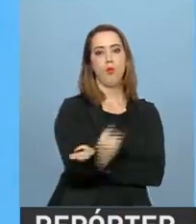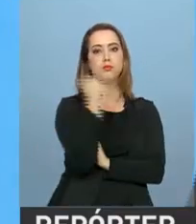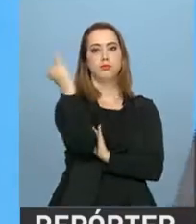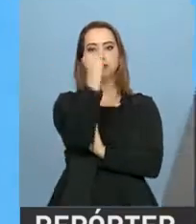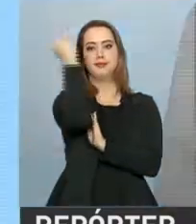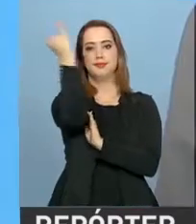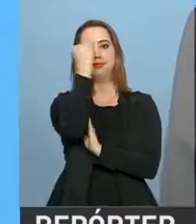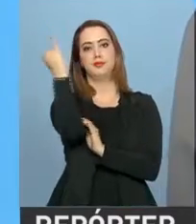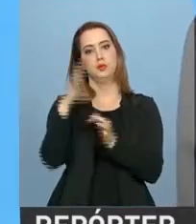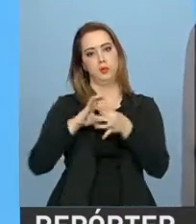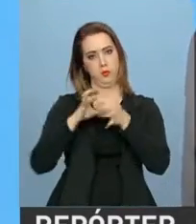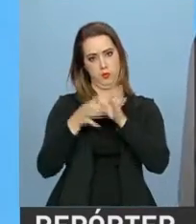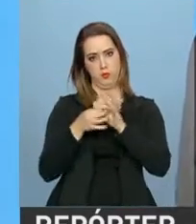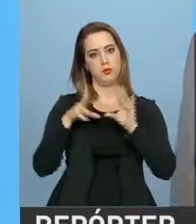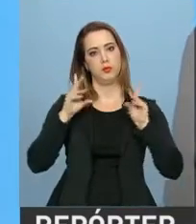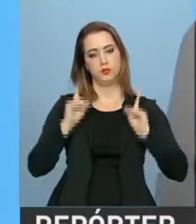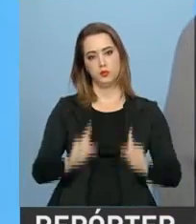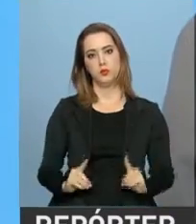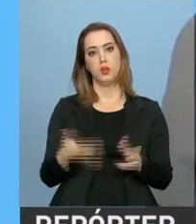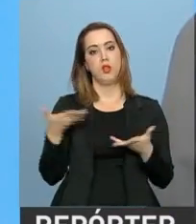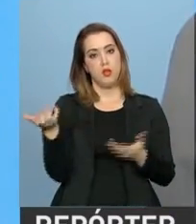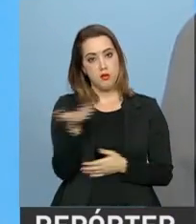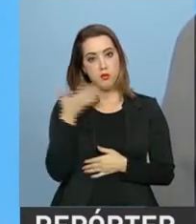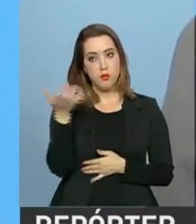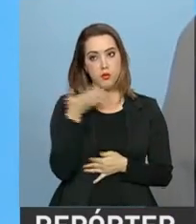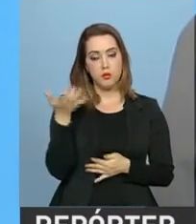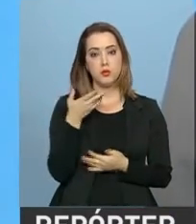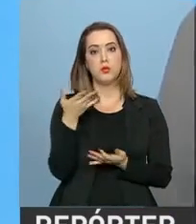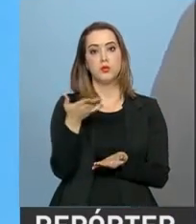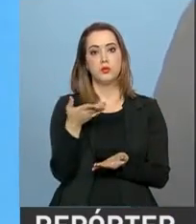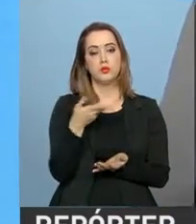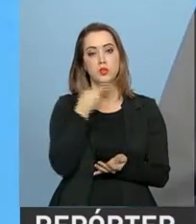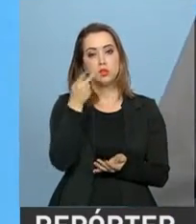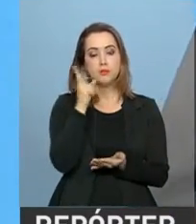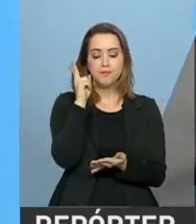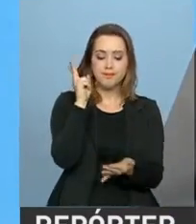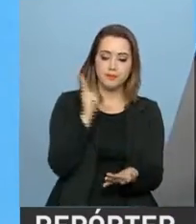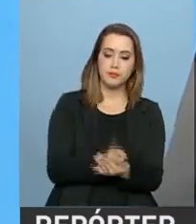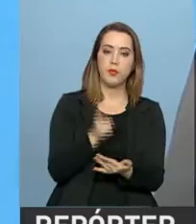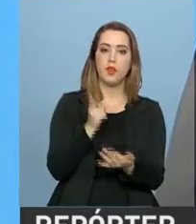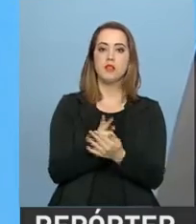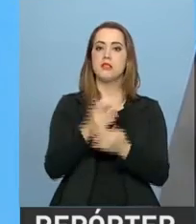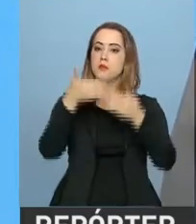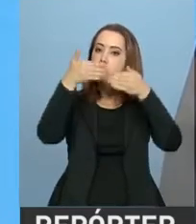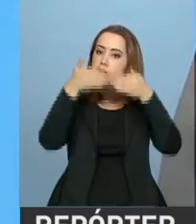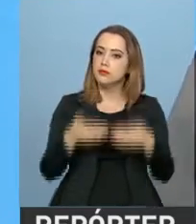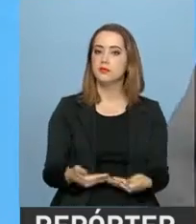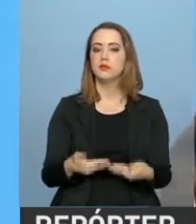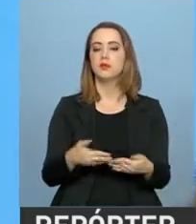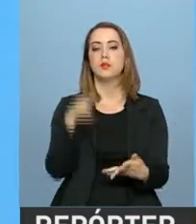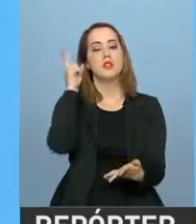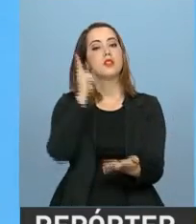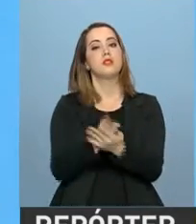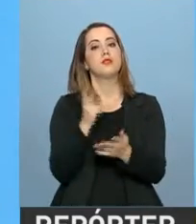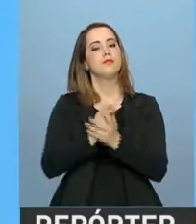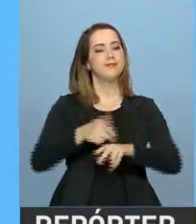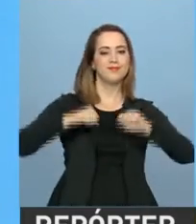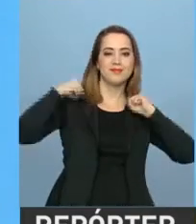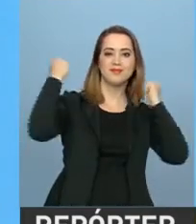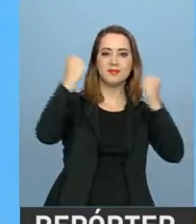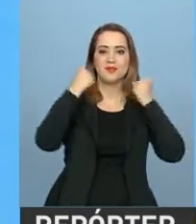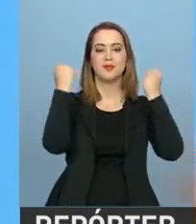paraolimpíadas eu quero insistir é digamos assim na mesma presença na mesma torcida